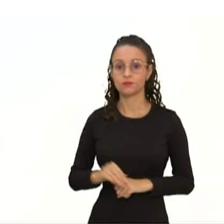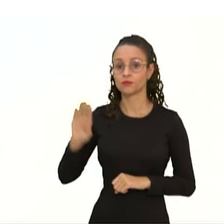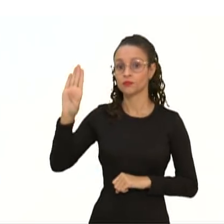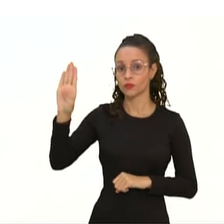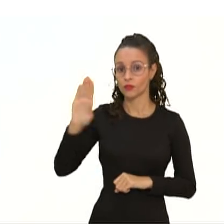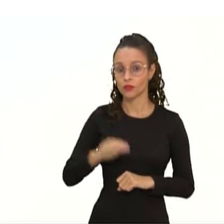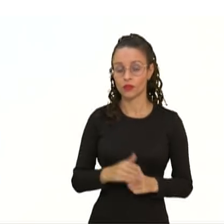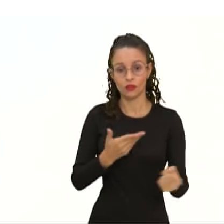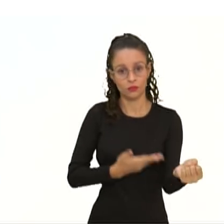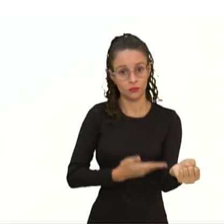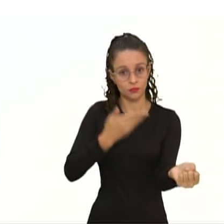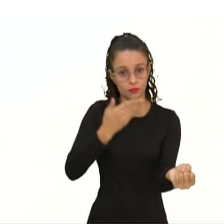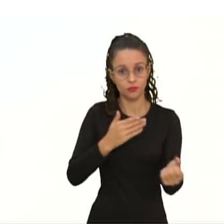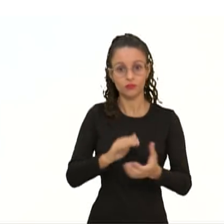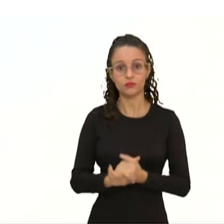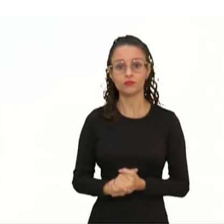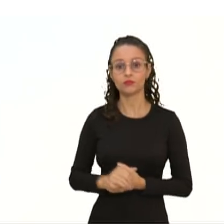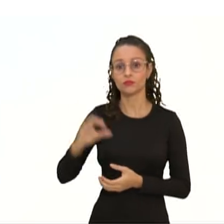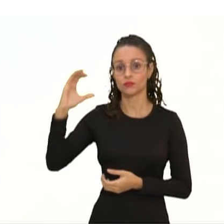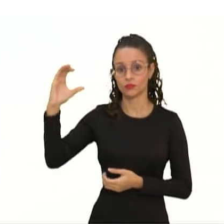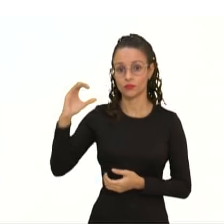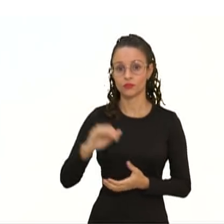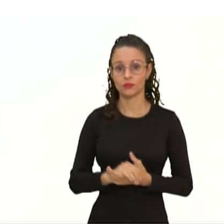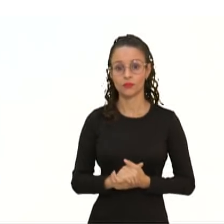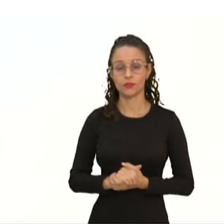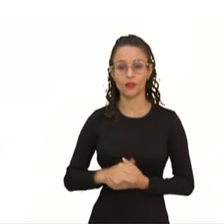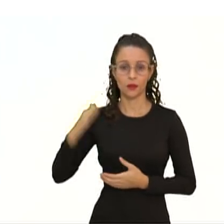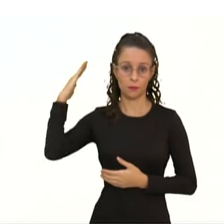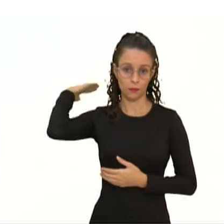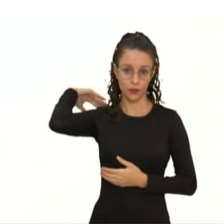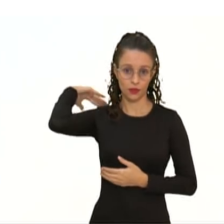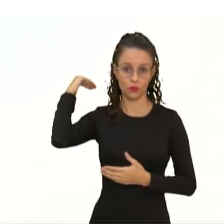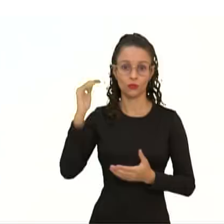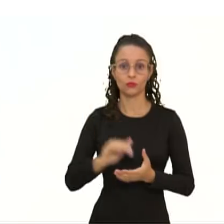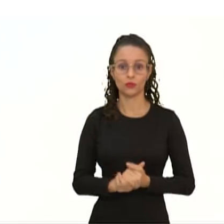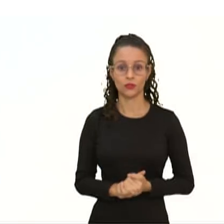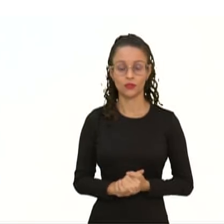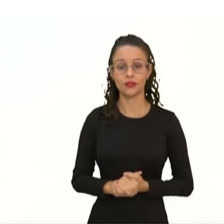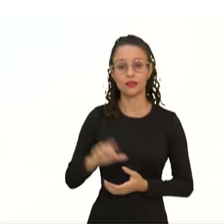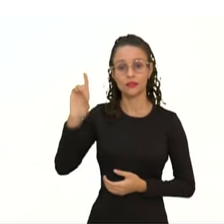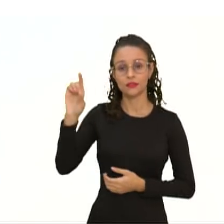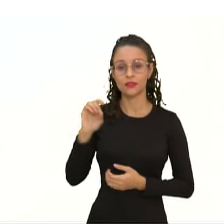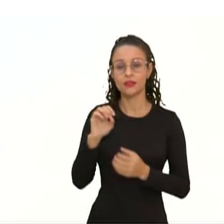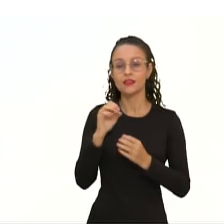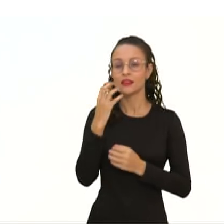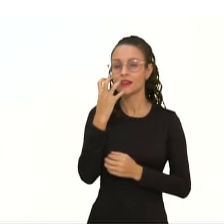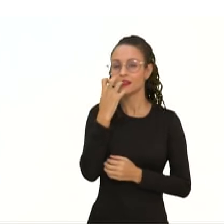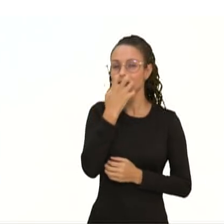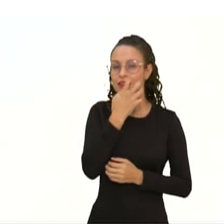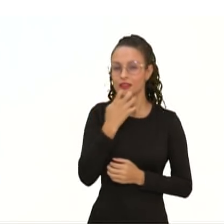B, hipertensão, a C, pneumonia ou a D, o escorbuto.